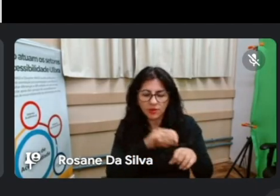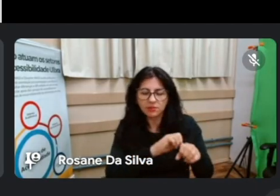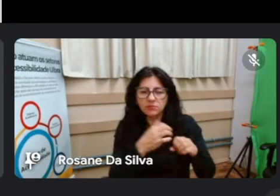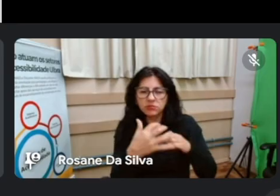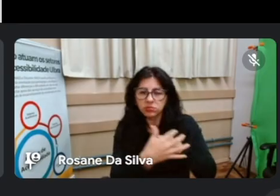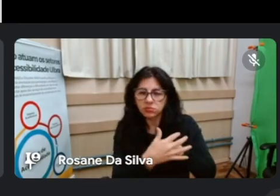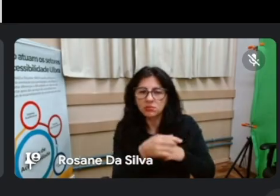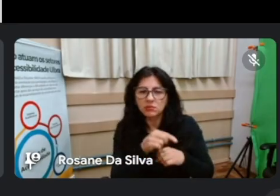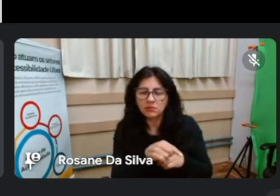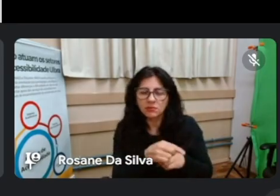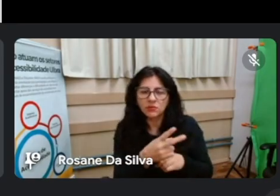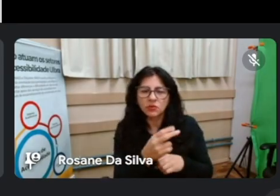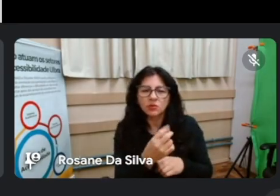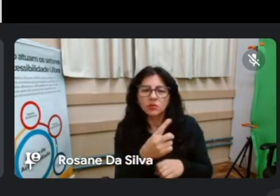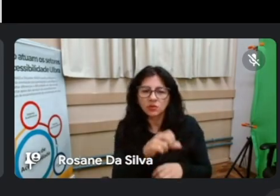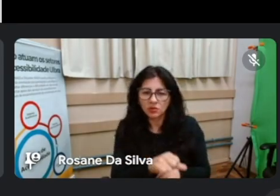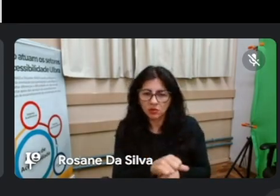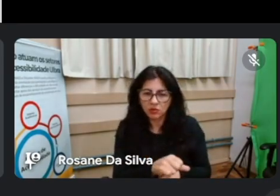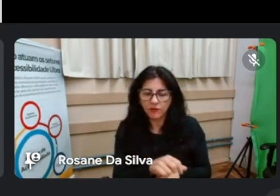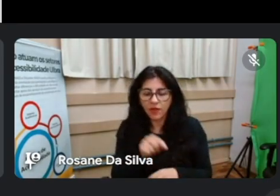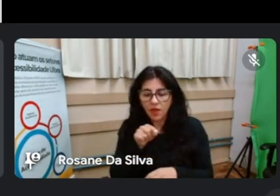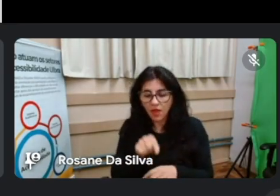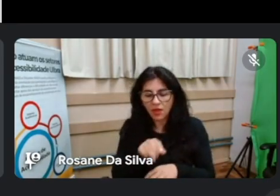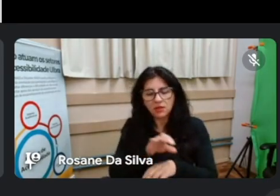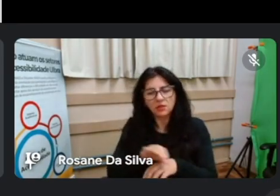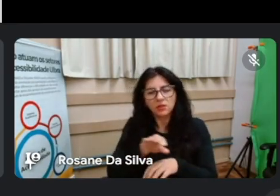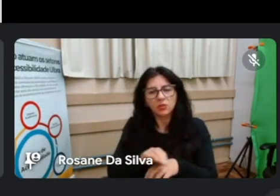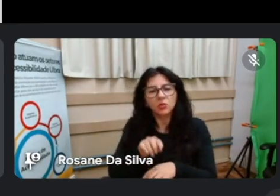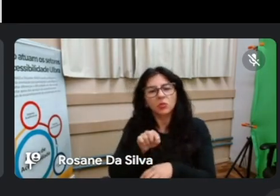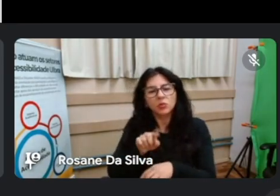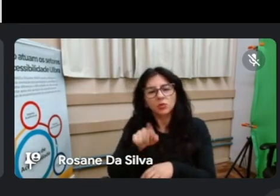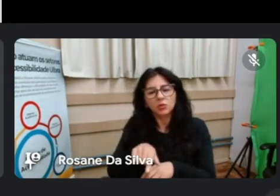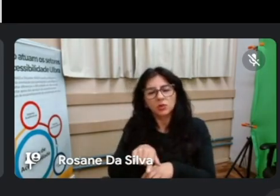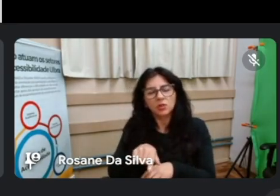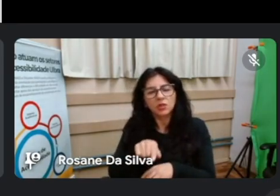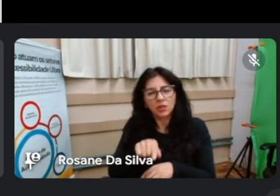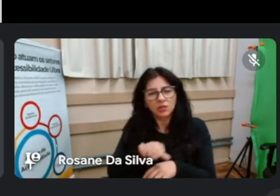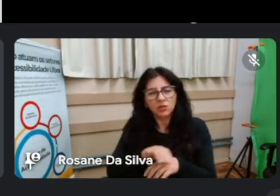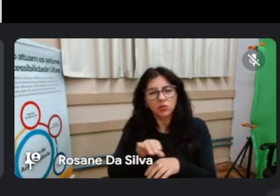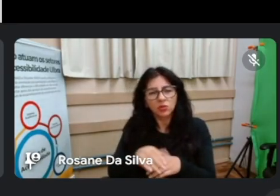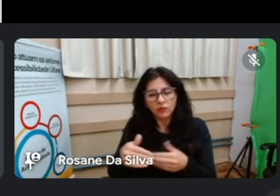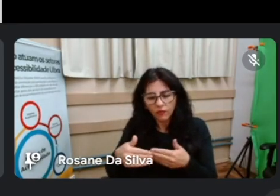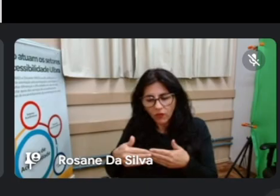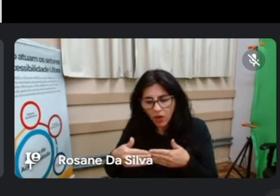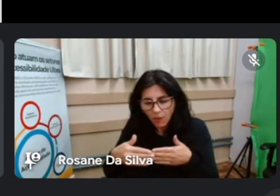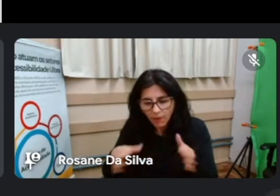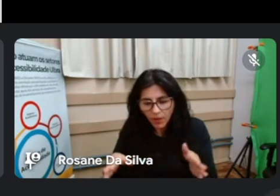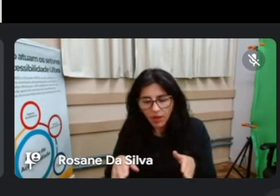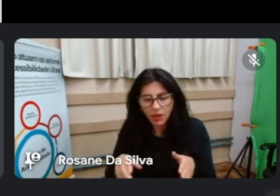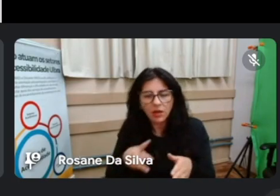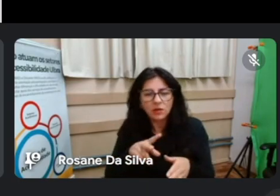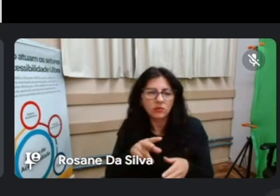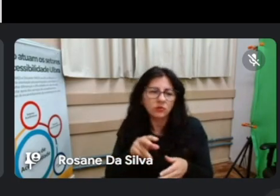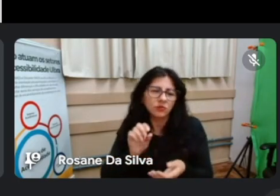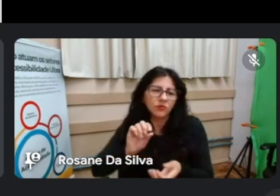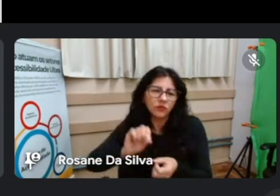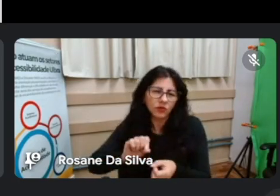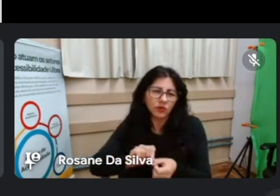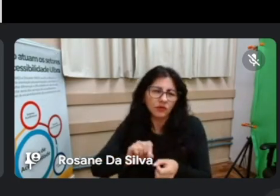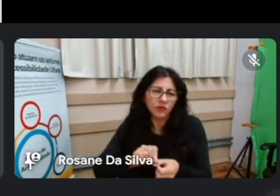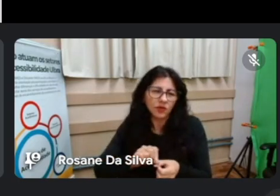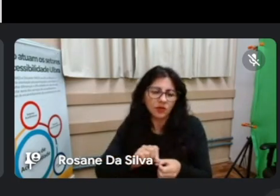H Então esse curso foi foi aberto foi eh realizado pela pela nossa